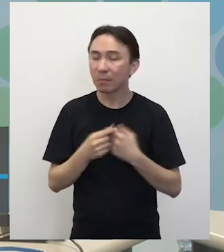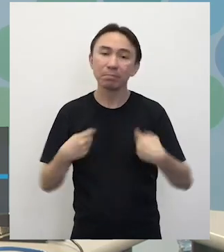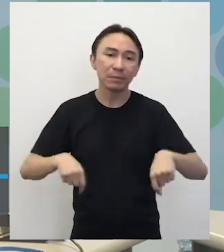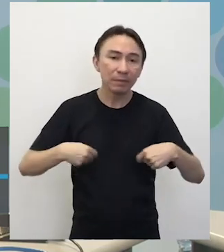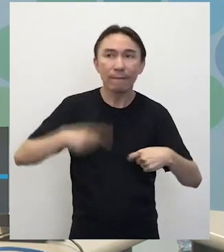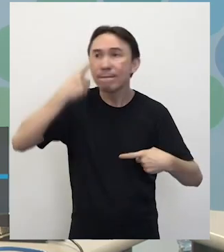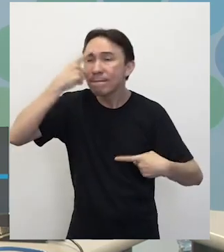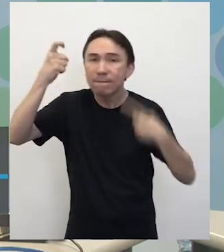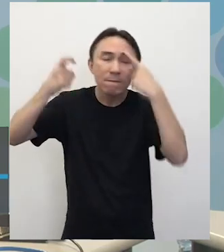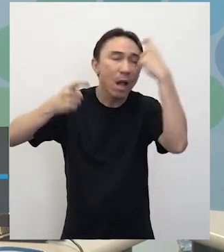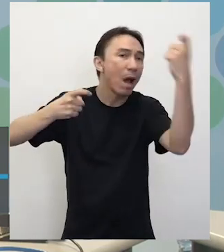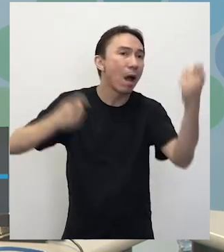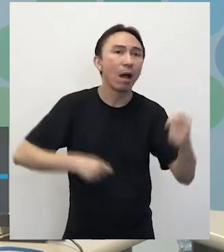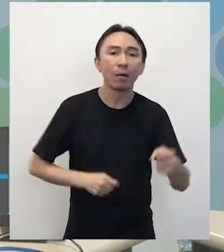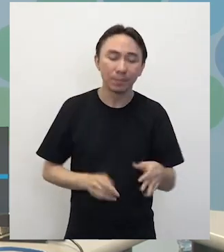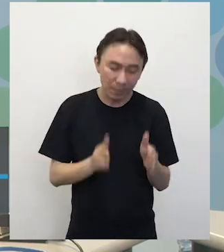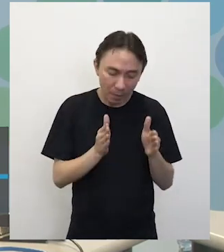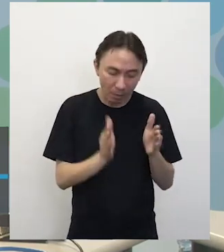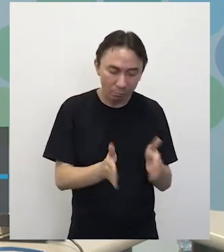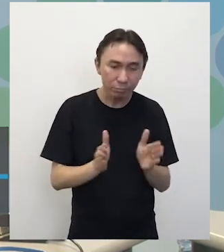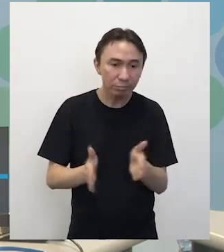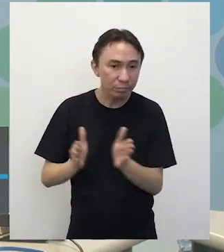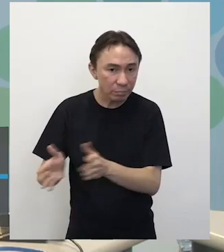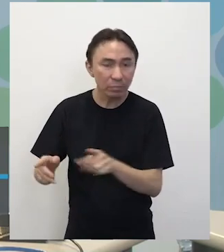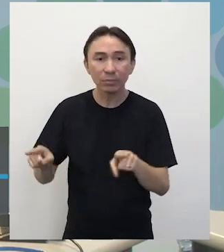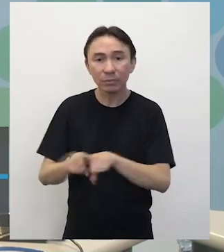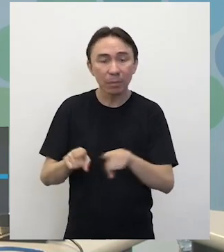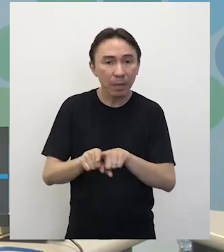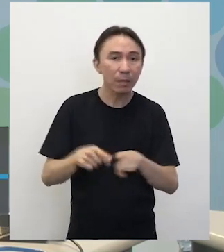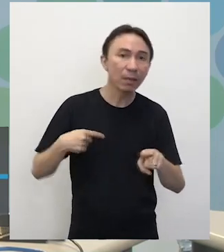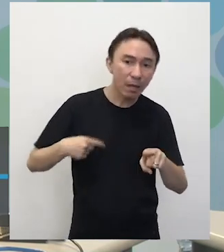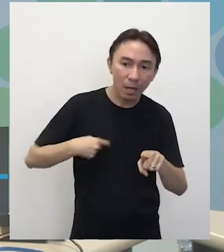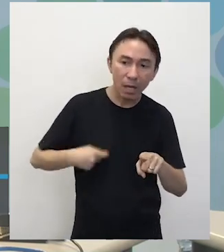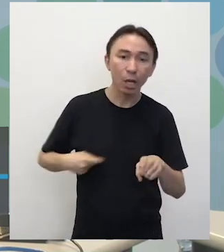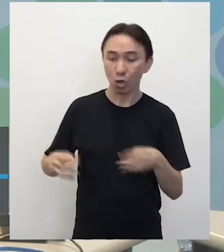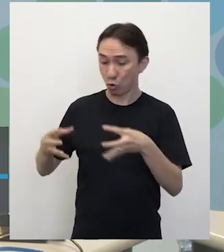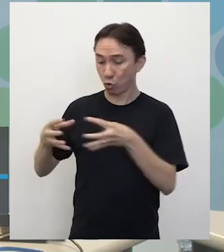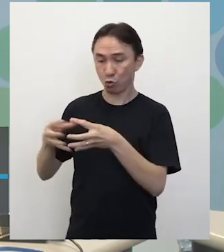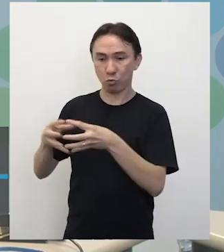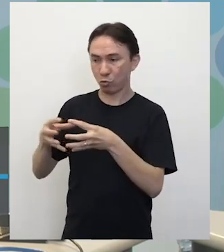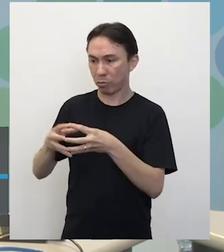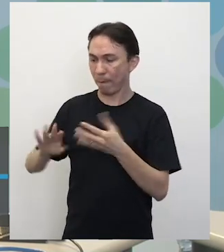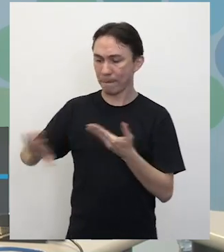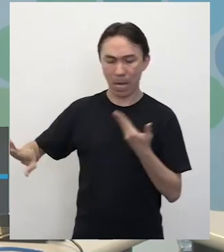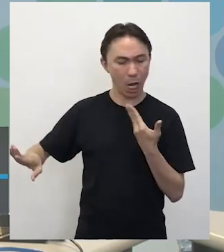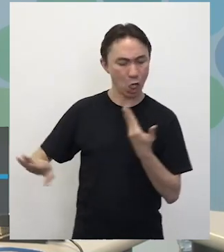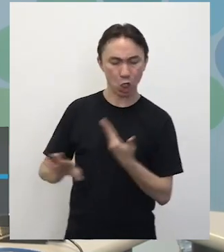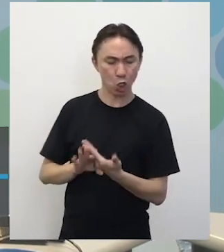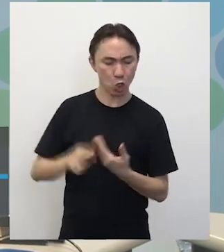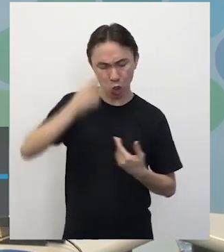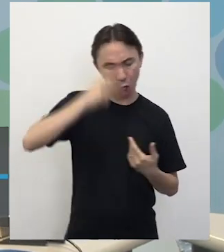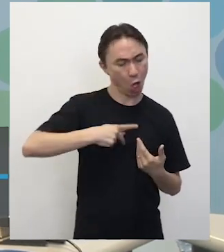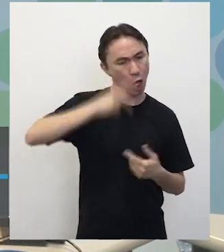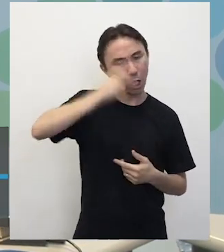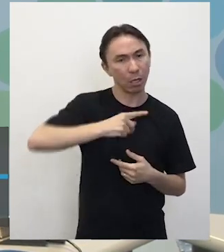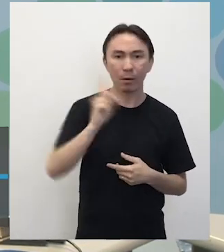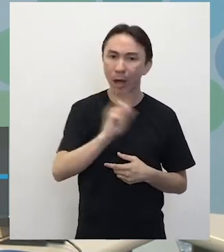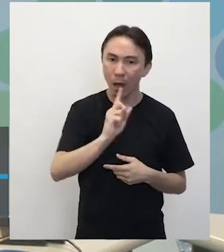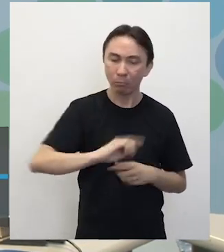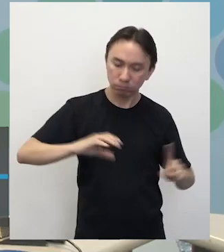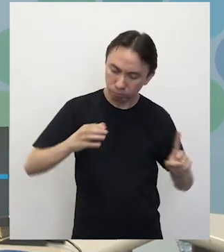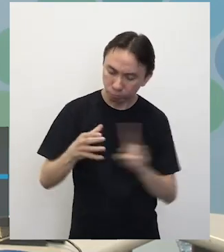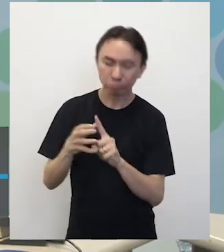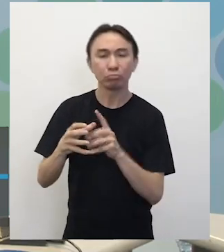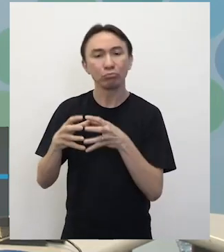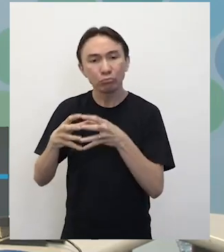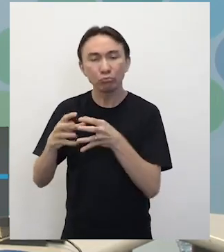da organização, tem a questão do pensamento em equipe, né? Porque senão um toma lá, a gente chama às vezes, quando está jogando, chama de alpha player,